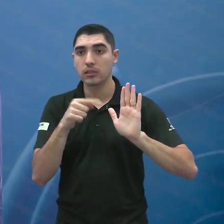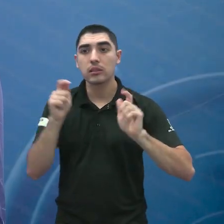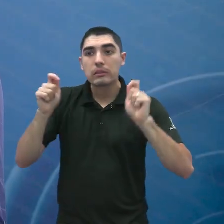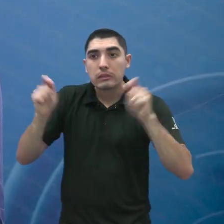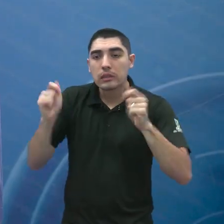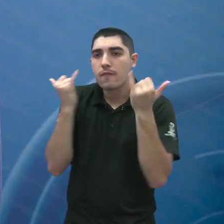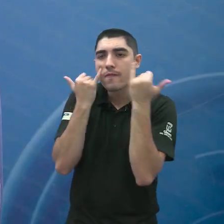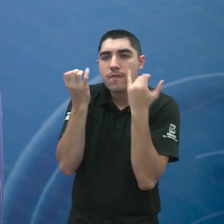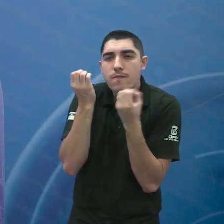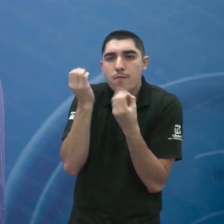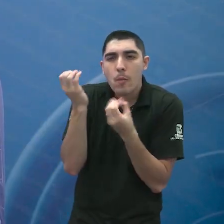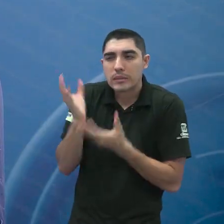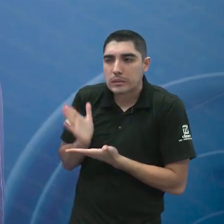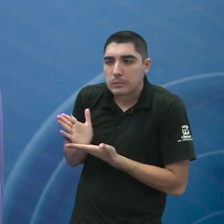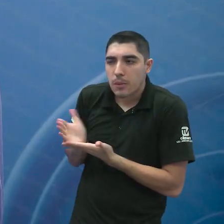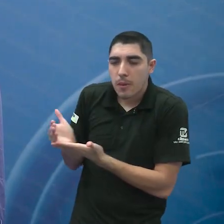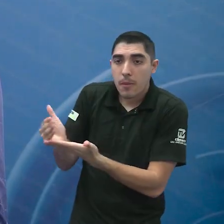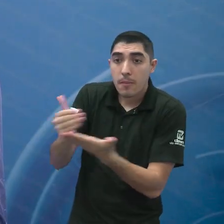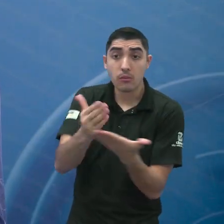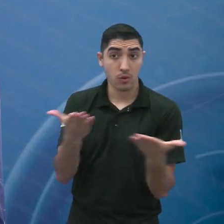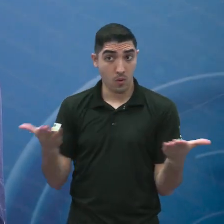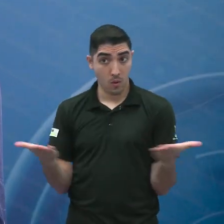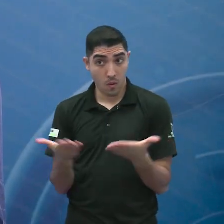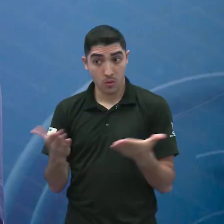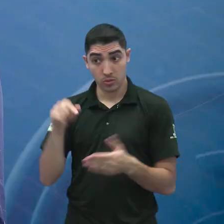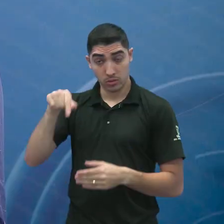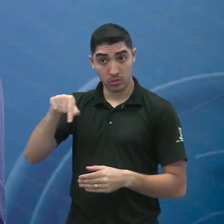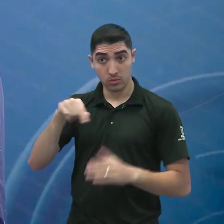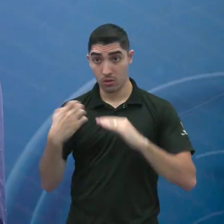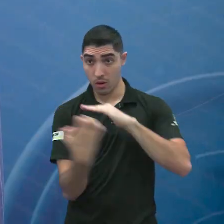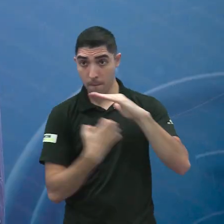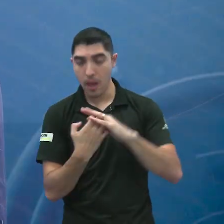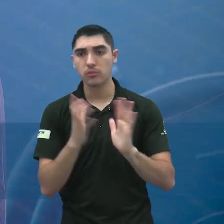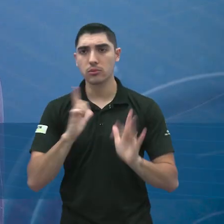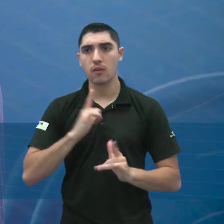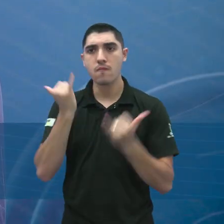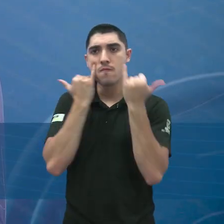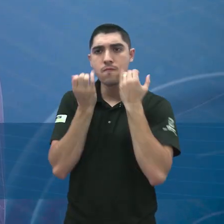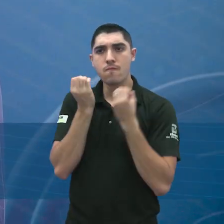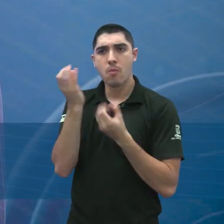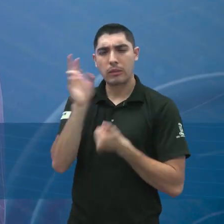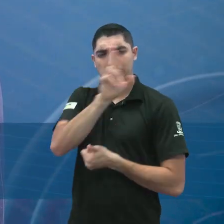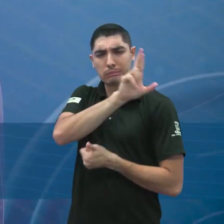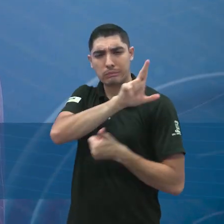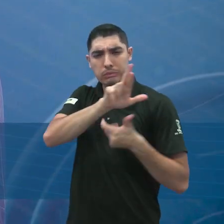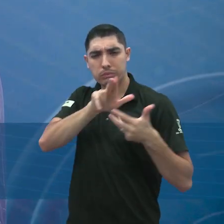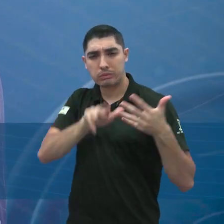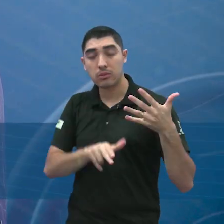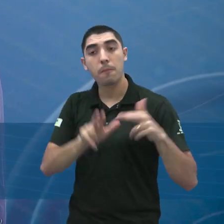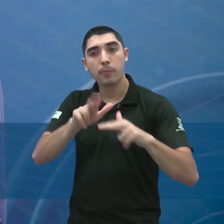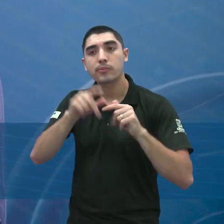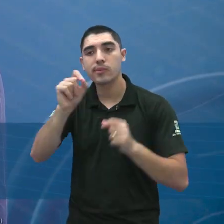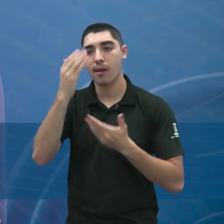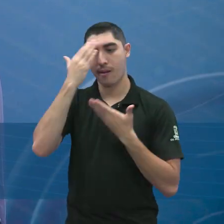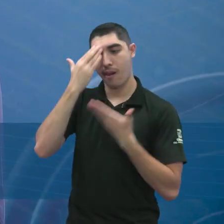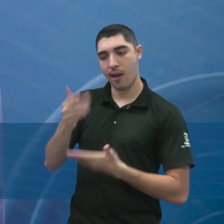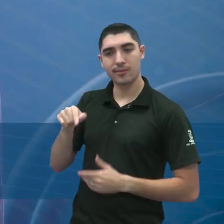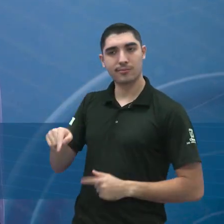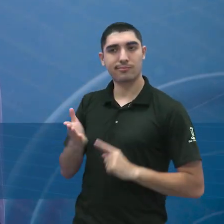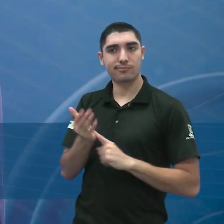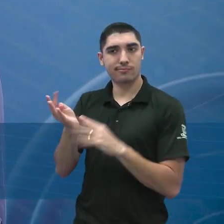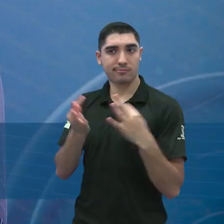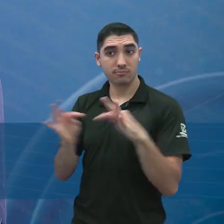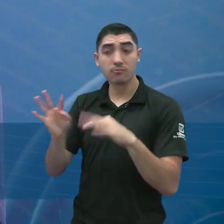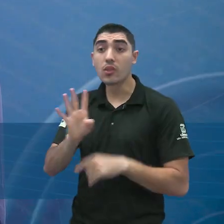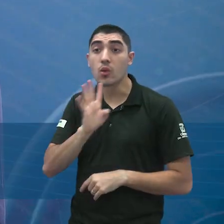pegar esses dados que estão realmente... Tem muito dado hoje dentro das empresas, mas a gente consegue entender, através dessas tecnologias, o perfil de